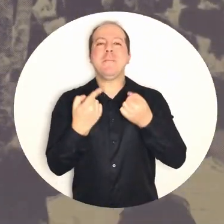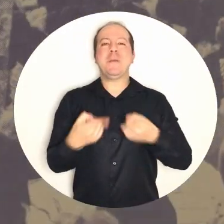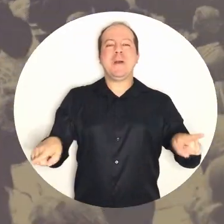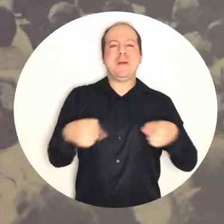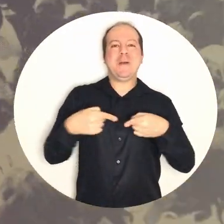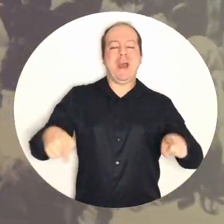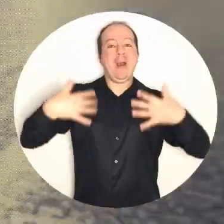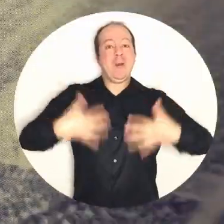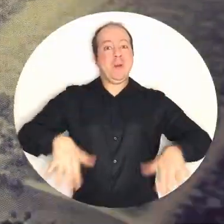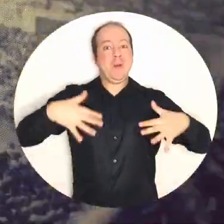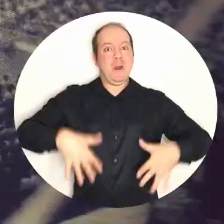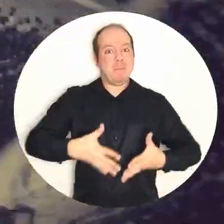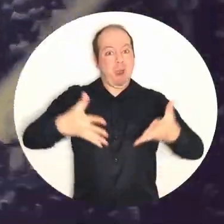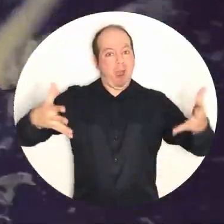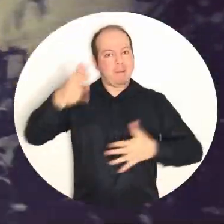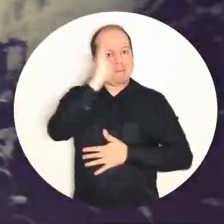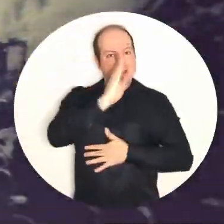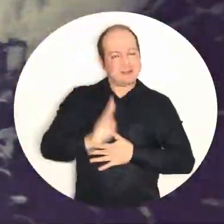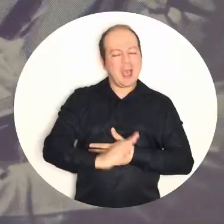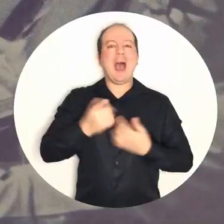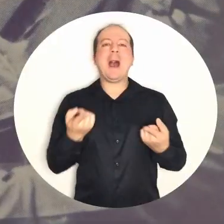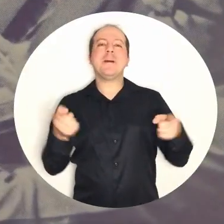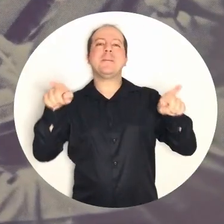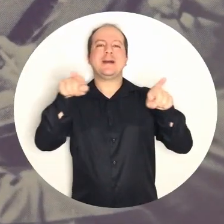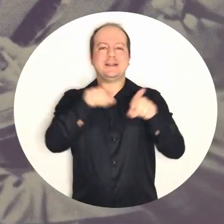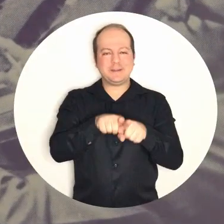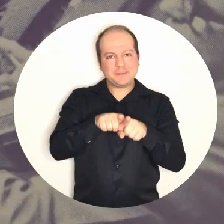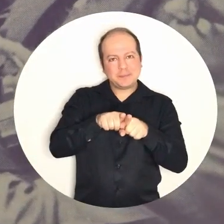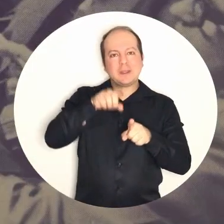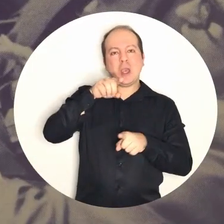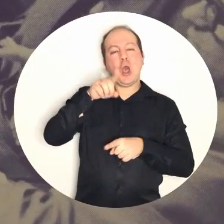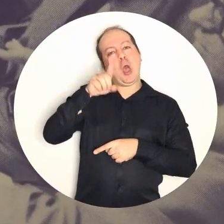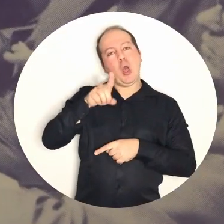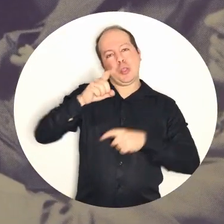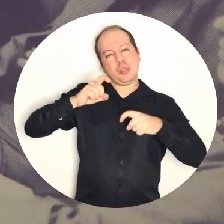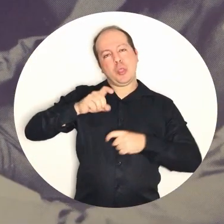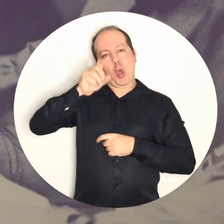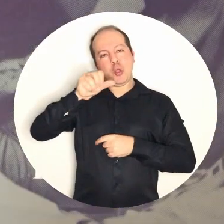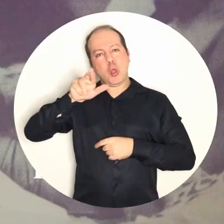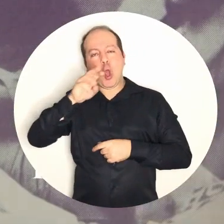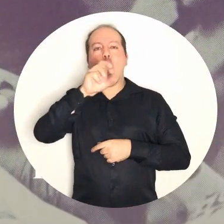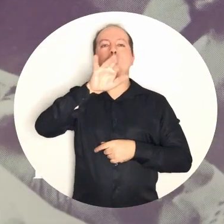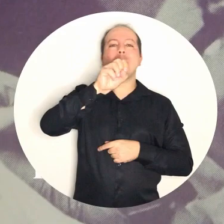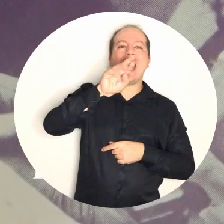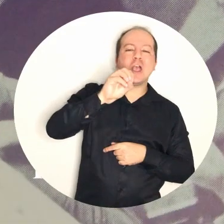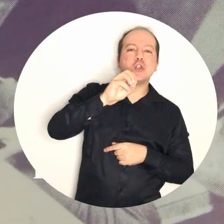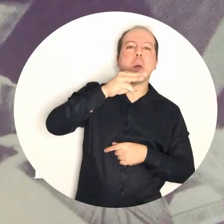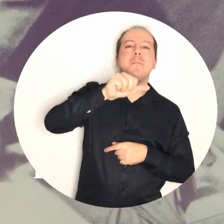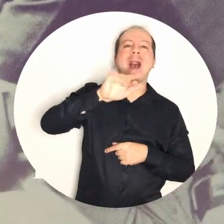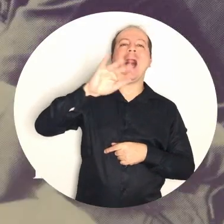espetáculos musicais de grande porte no Brasil. A parceria entre o Dr. Roberto Marinho, o maestro